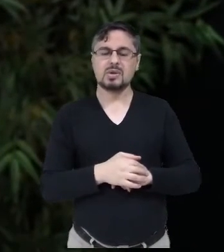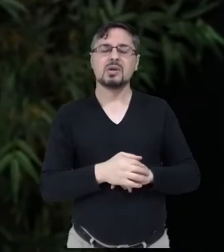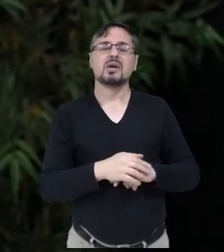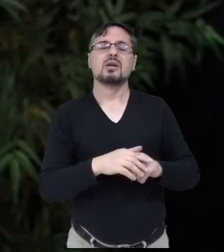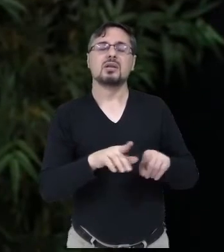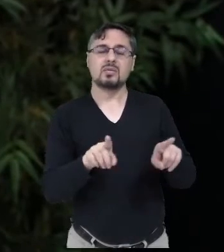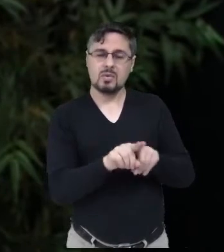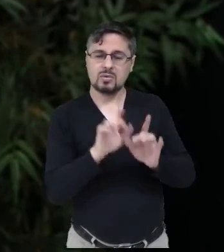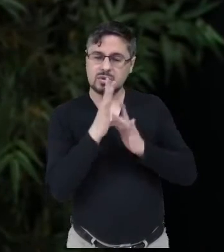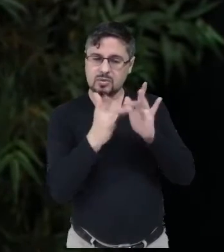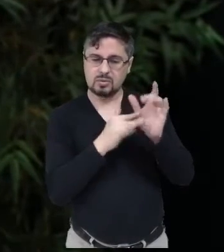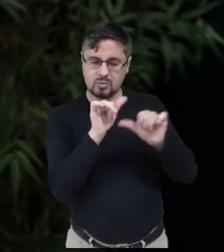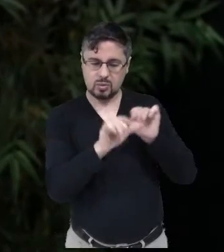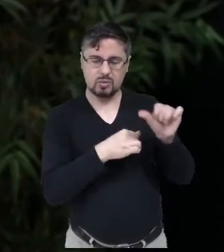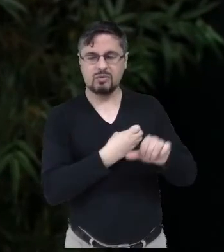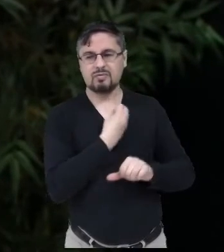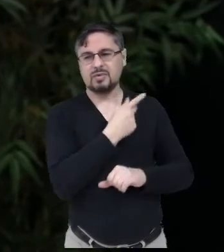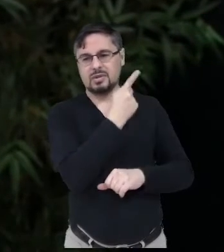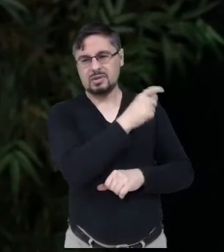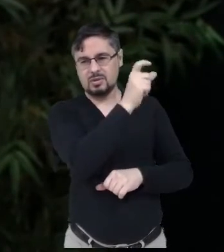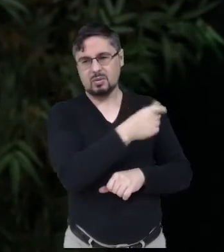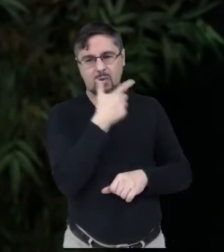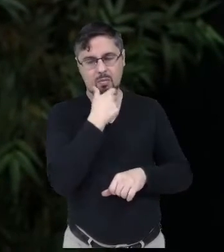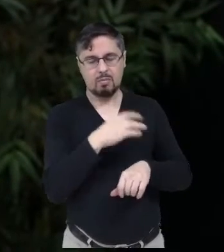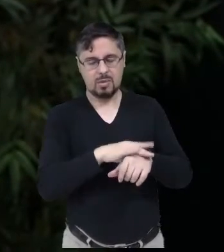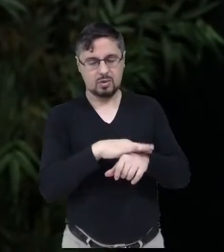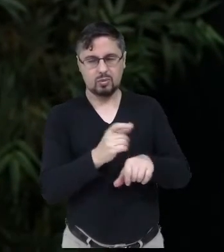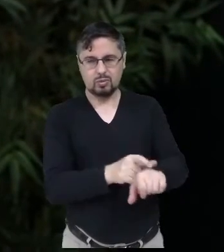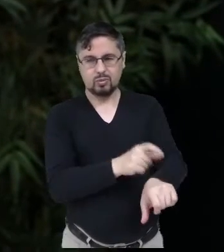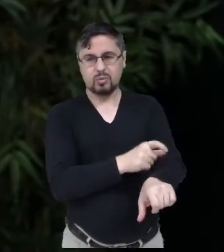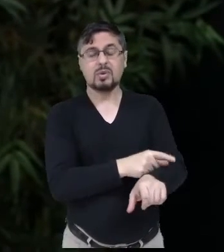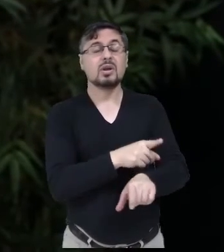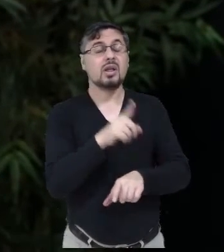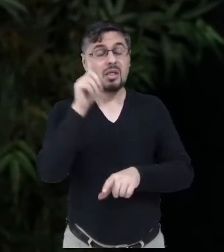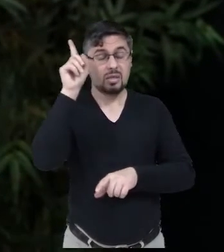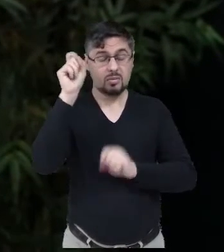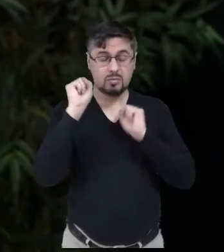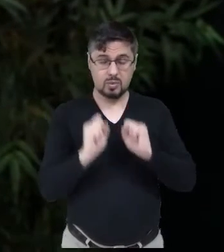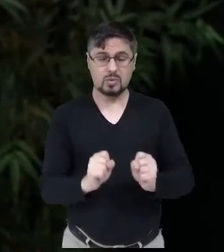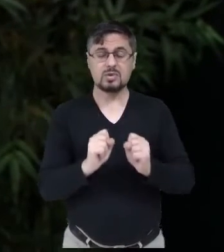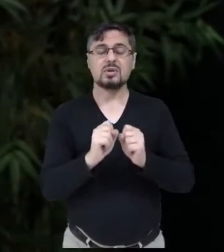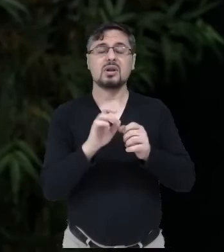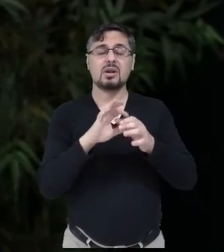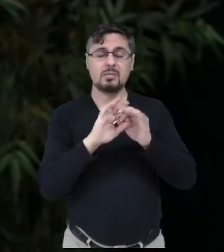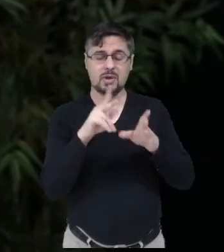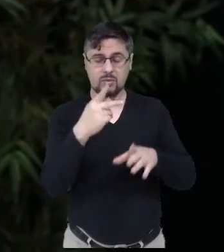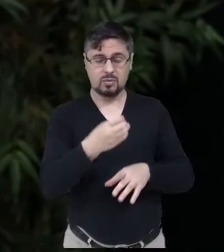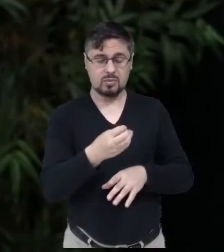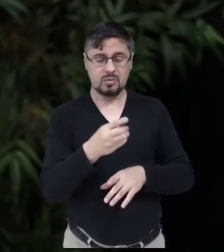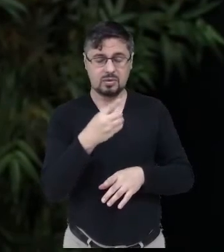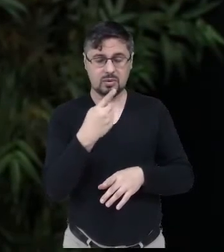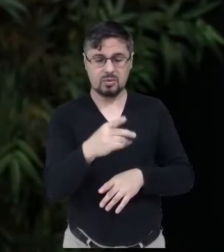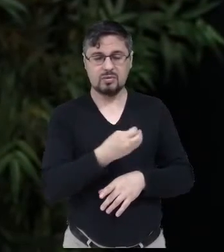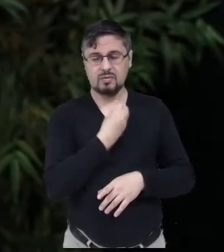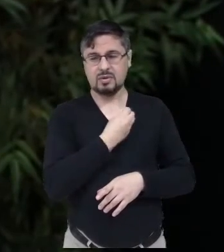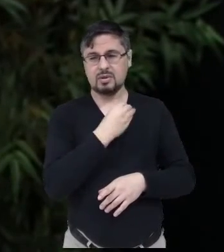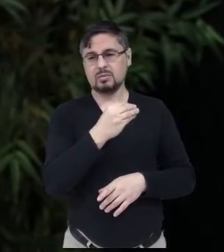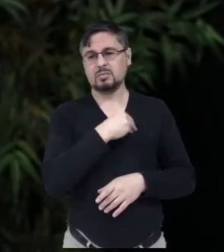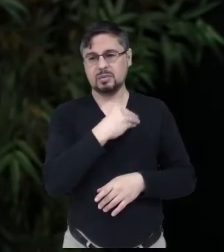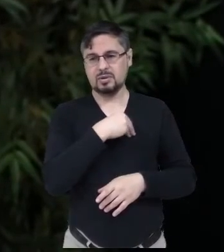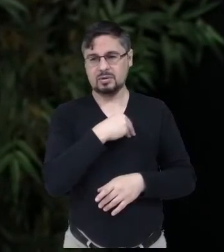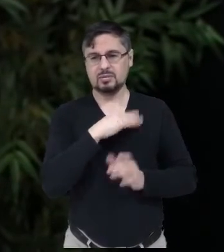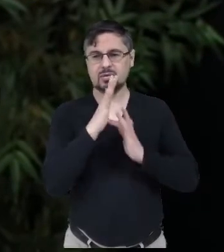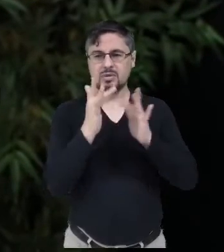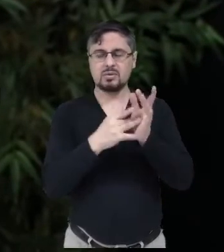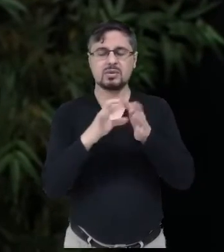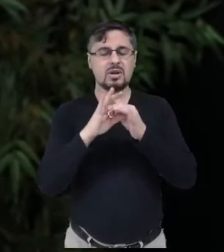leproso, ele pode libertá-lo da escravidão de sua doença, da escravidão do pecado. Jesus instantaneamente